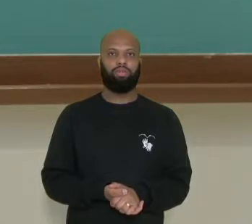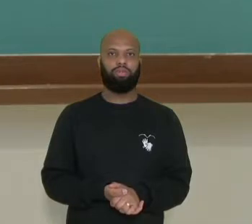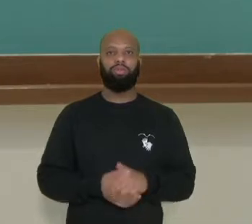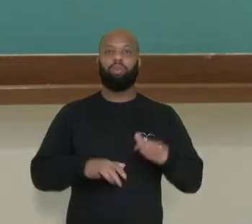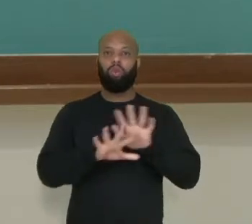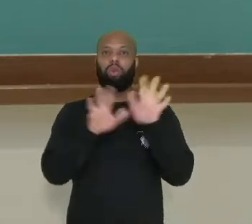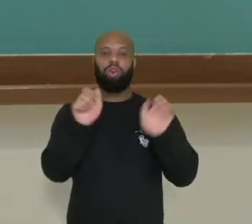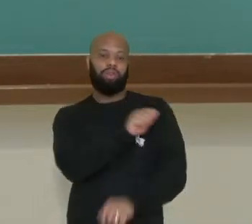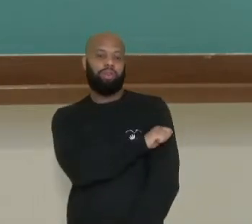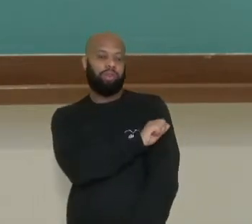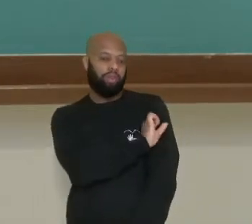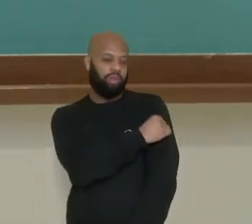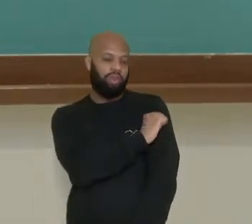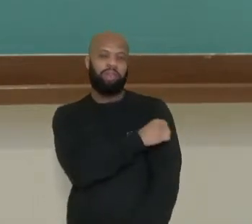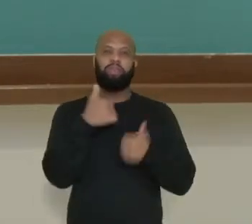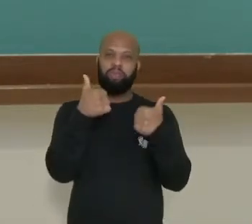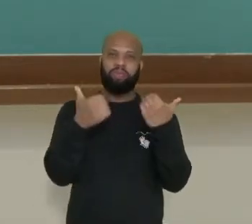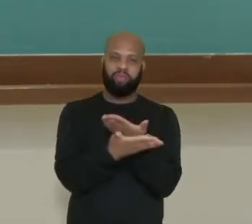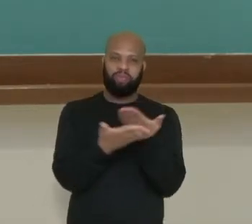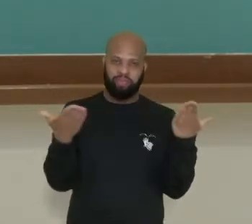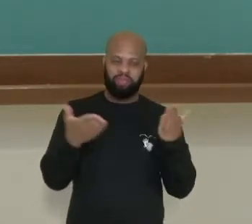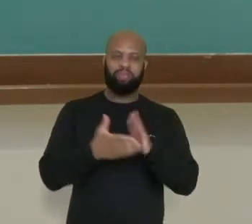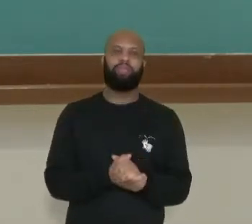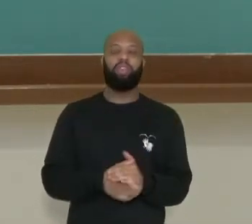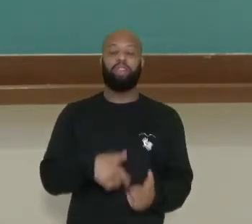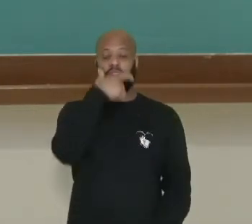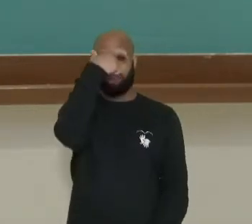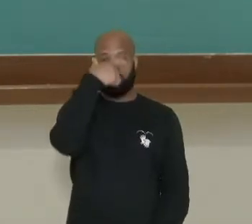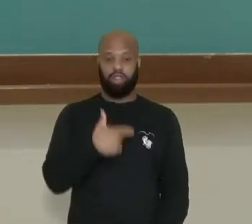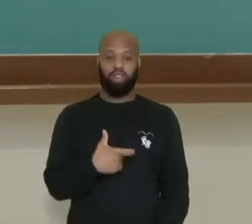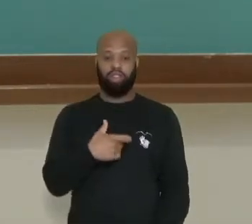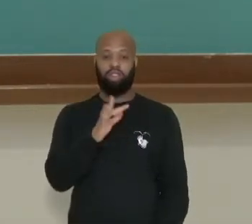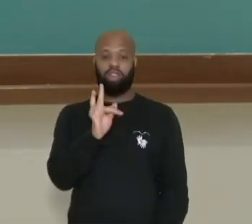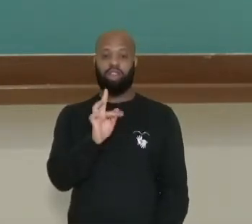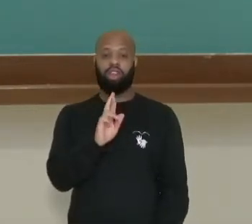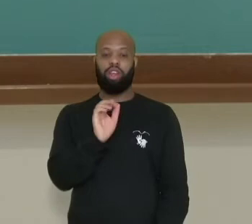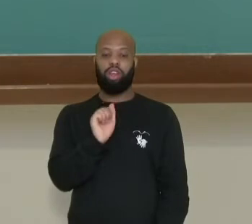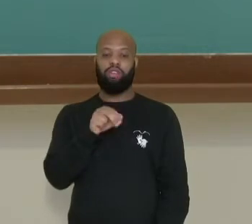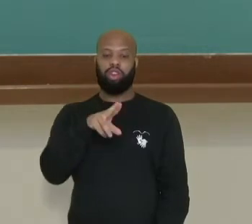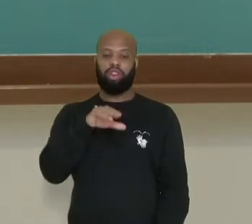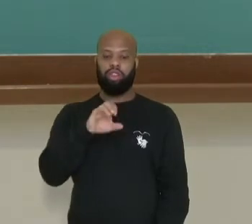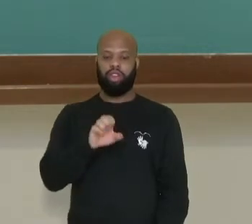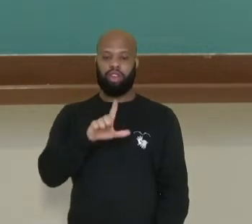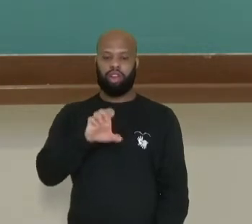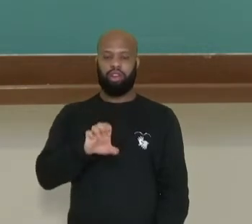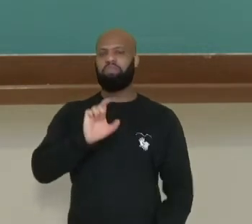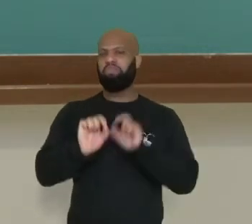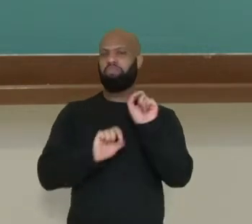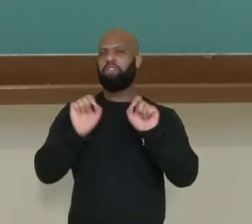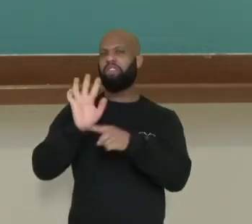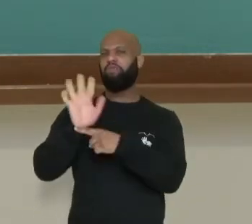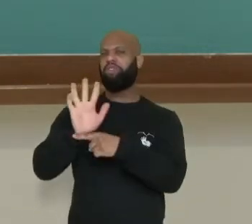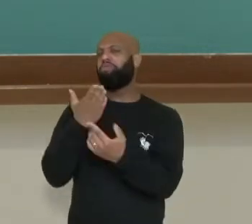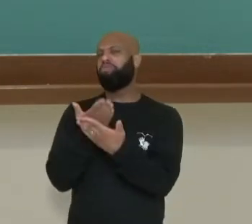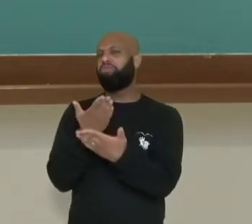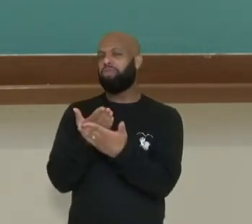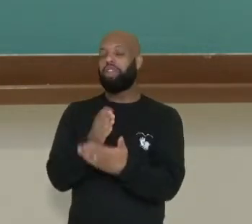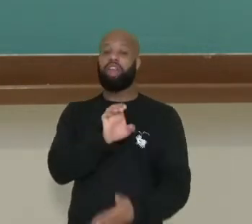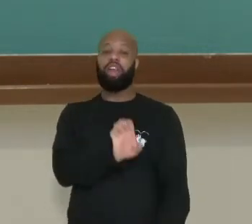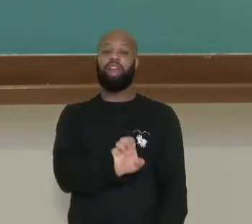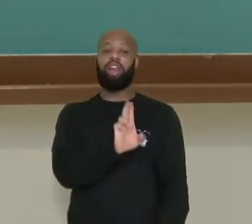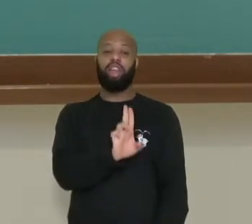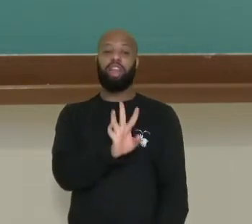Olá estudantes 8º ano tudo bem com vocês eu sou a professora Franciele Galdino e nesse vídeo nós vamos falar sobre